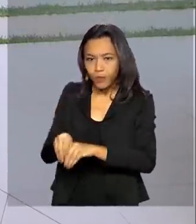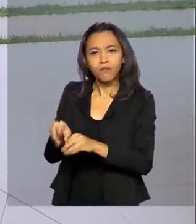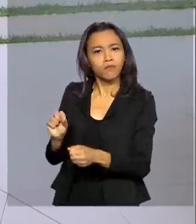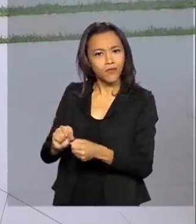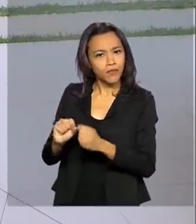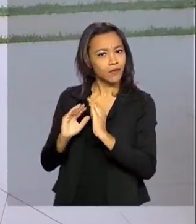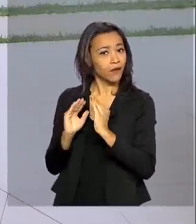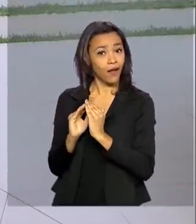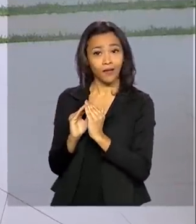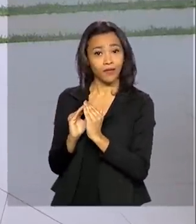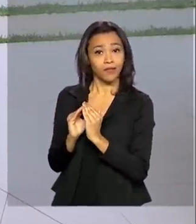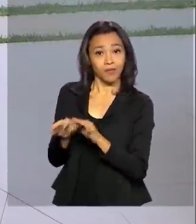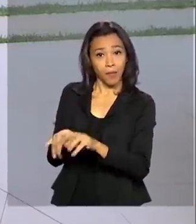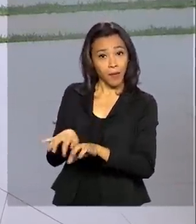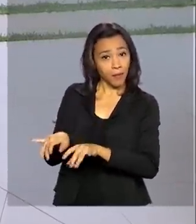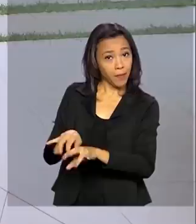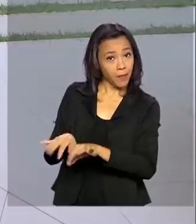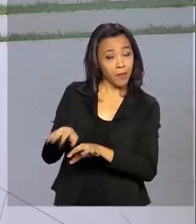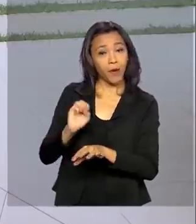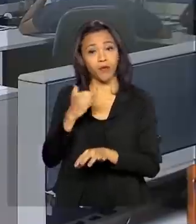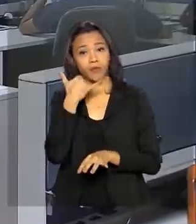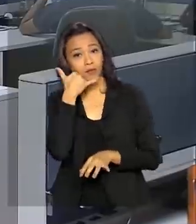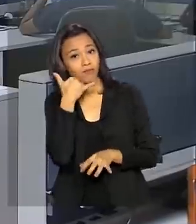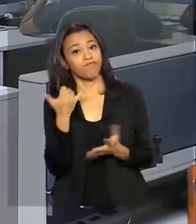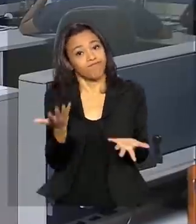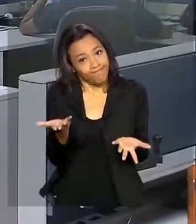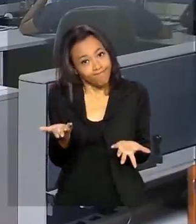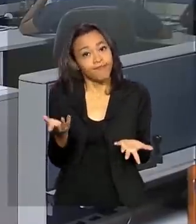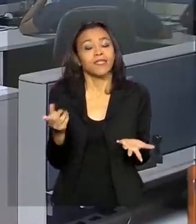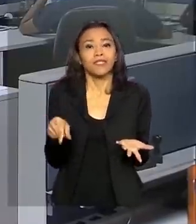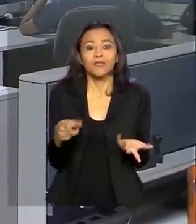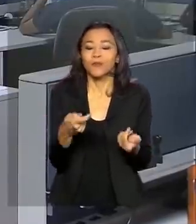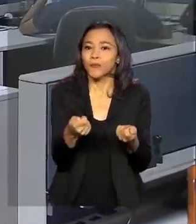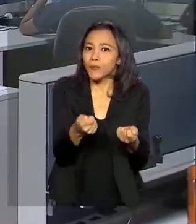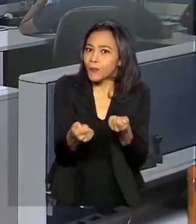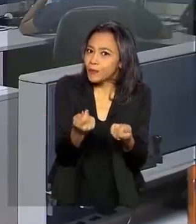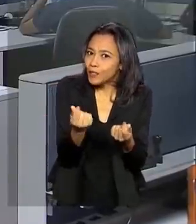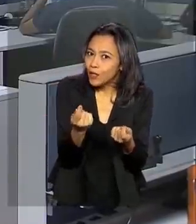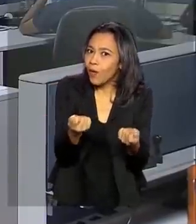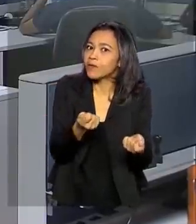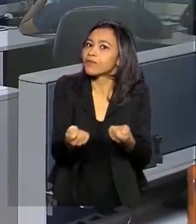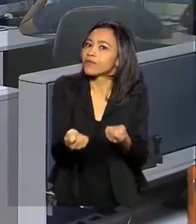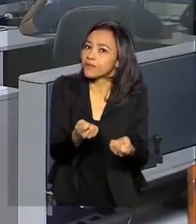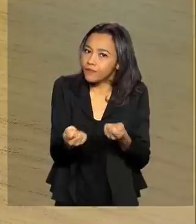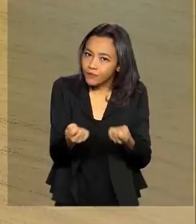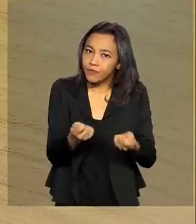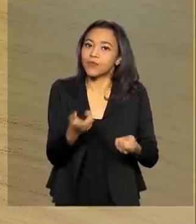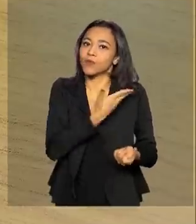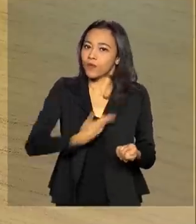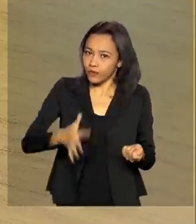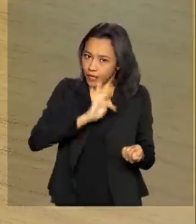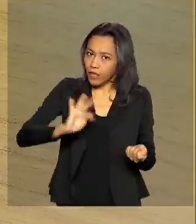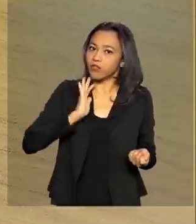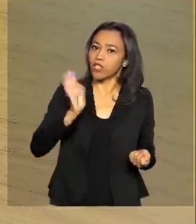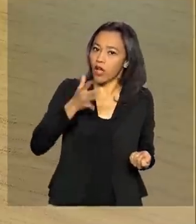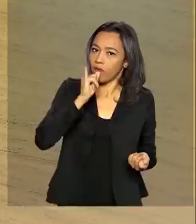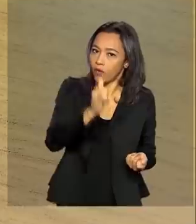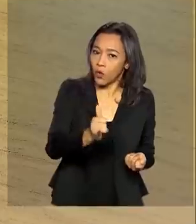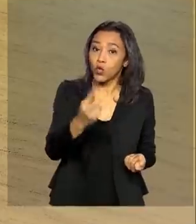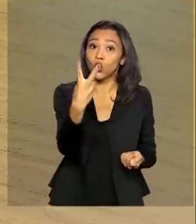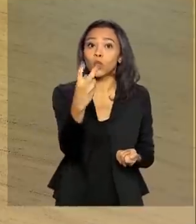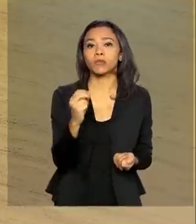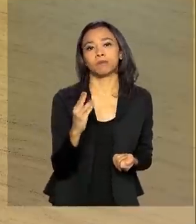casa, pelo celular ou computador. Uma economia, segundo a administração federal, de quase 2